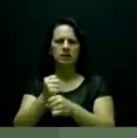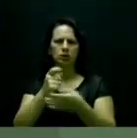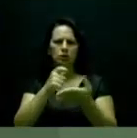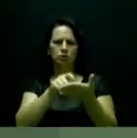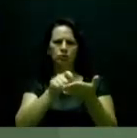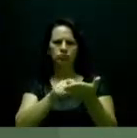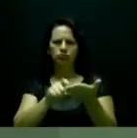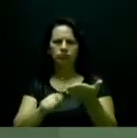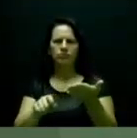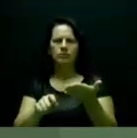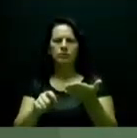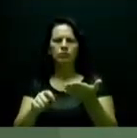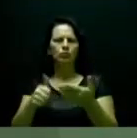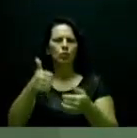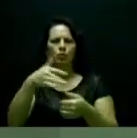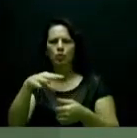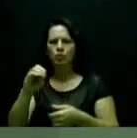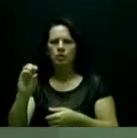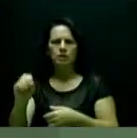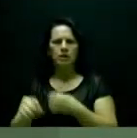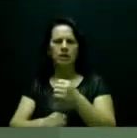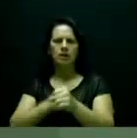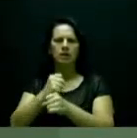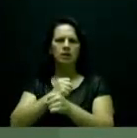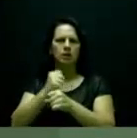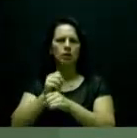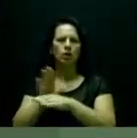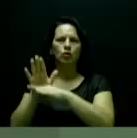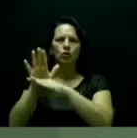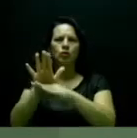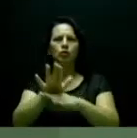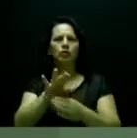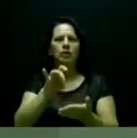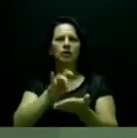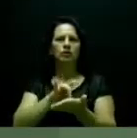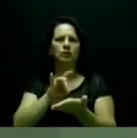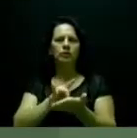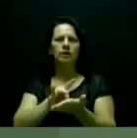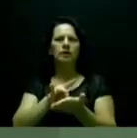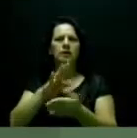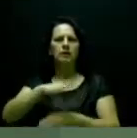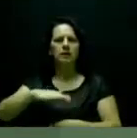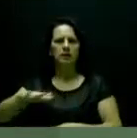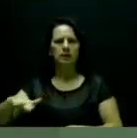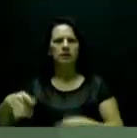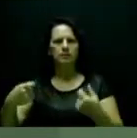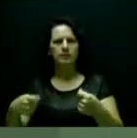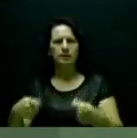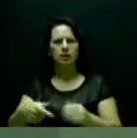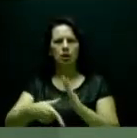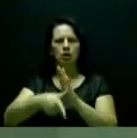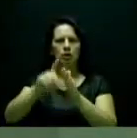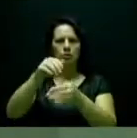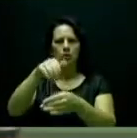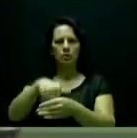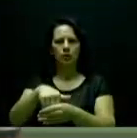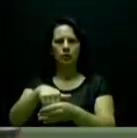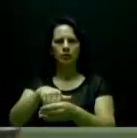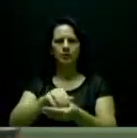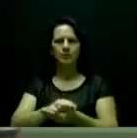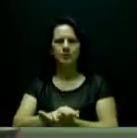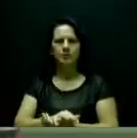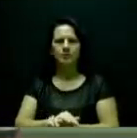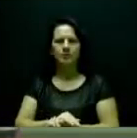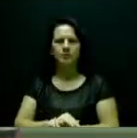nesse instante, que fique por 100 anos para poder atender realmente as nossas crianças que necessitam. Antecipo meu voto.